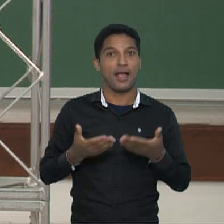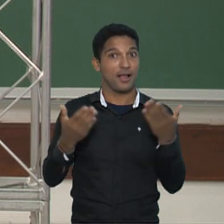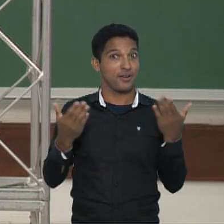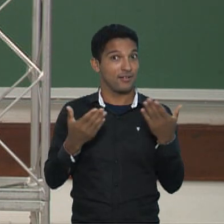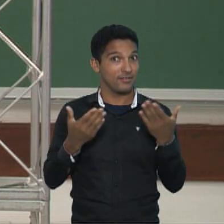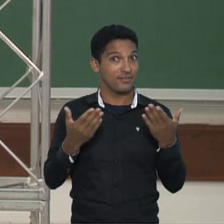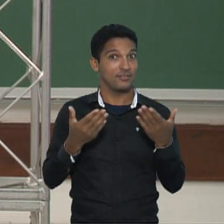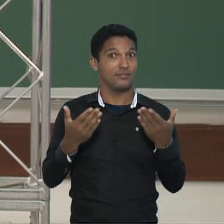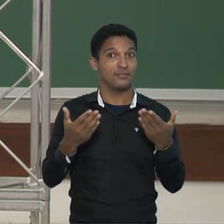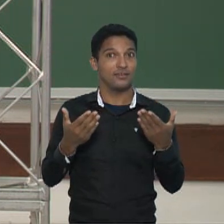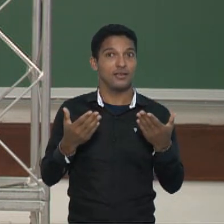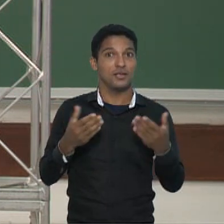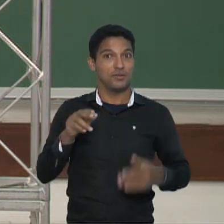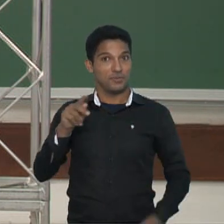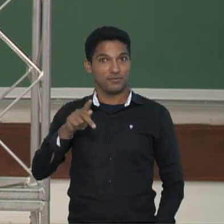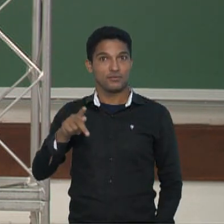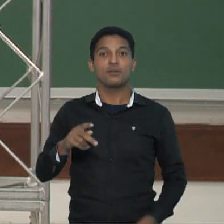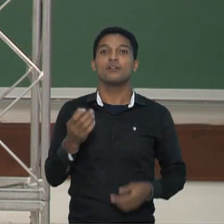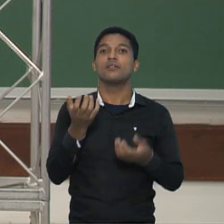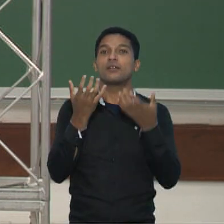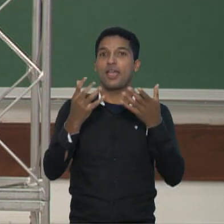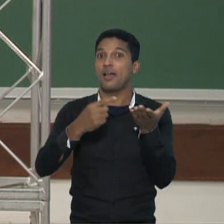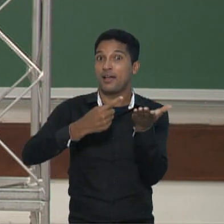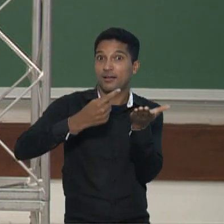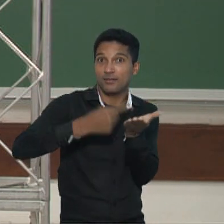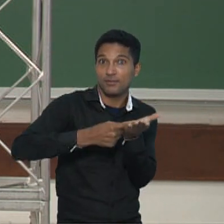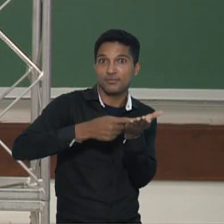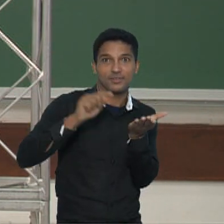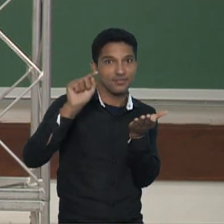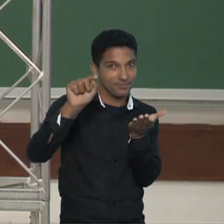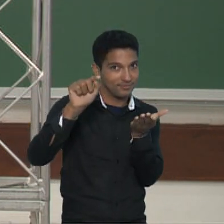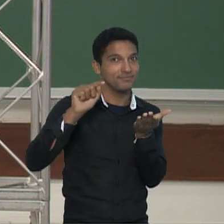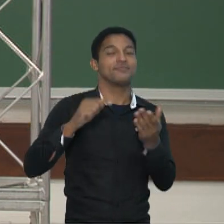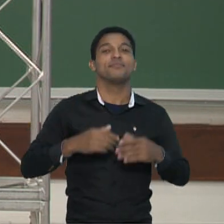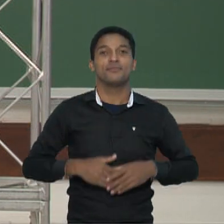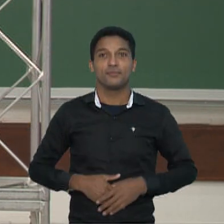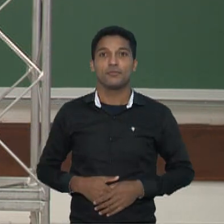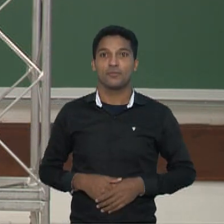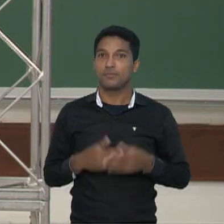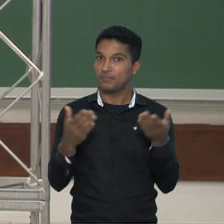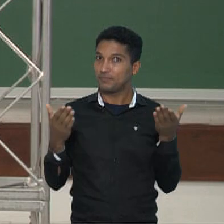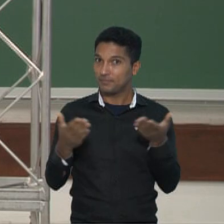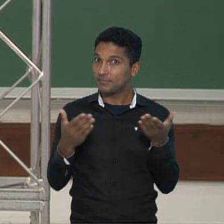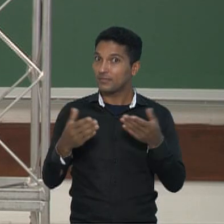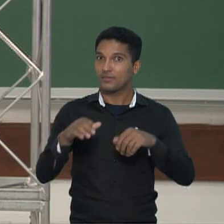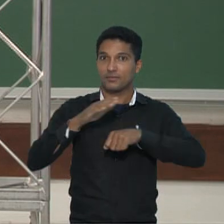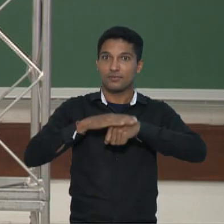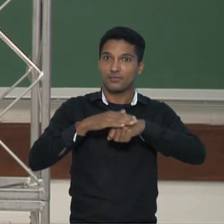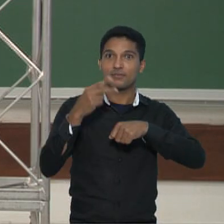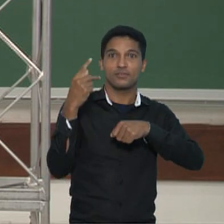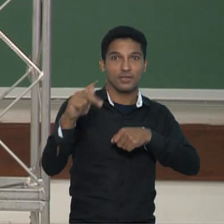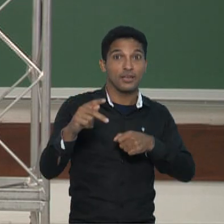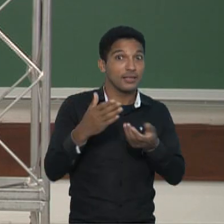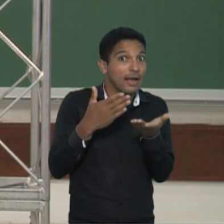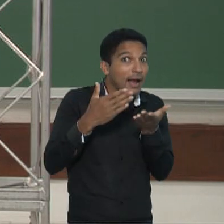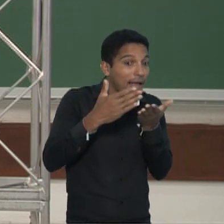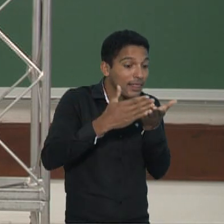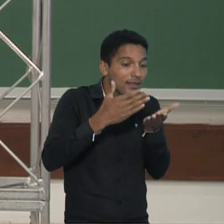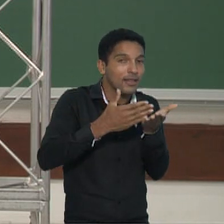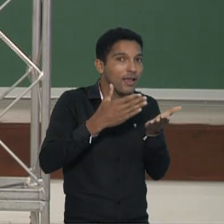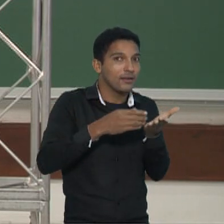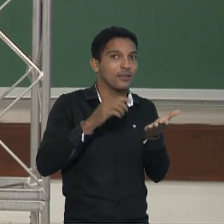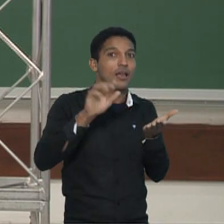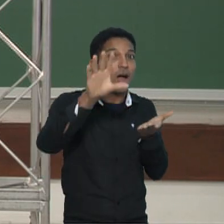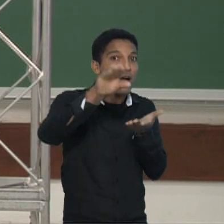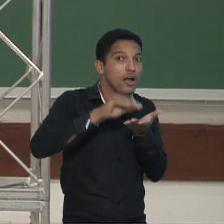que agora a teacher quer fazer um combinado com vocês. A partir de agora, vocês vão escrever aí no caderninho banco